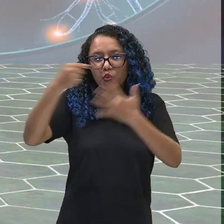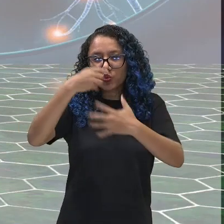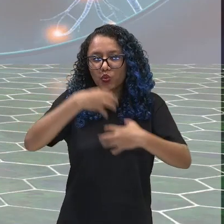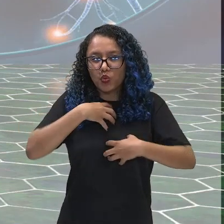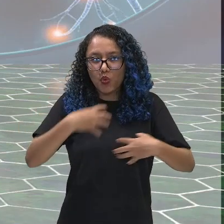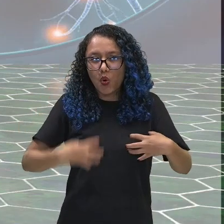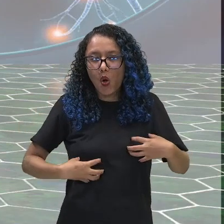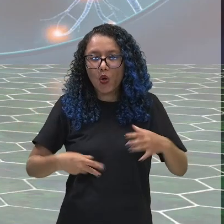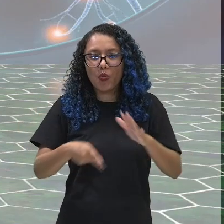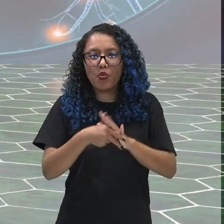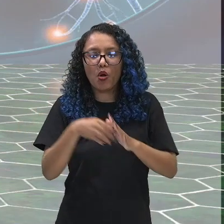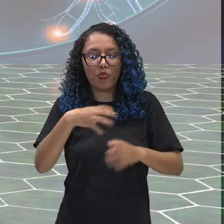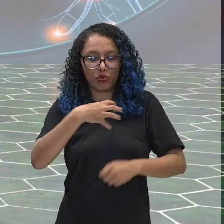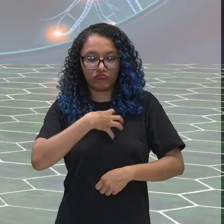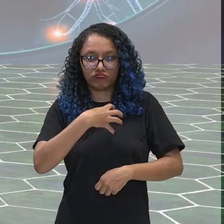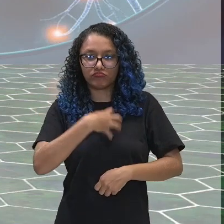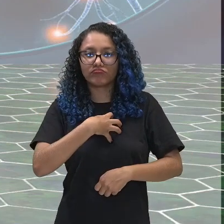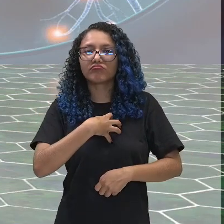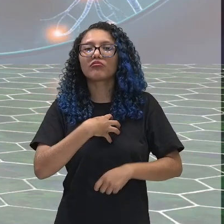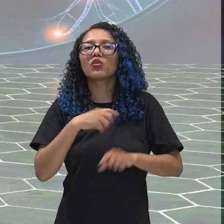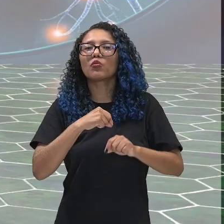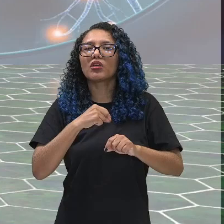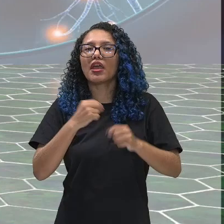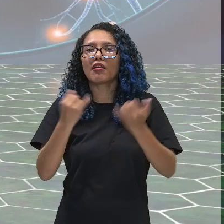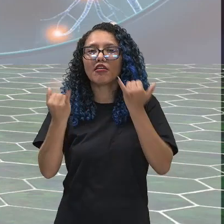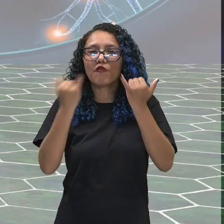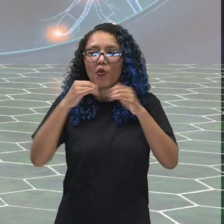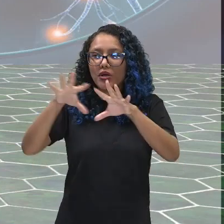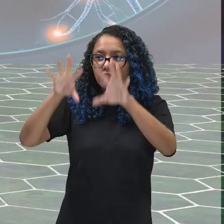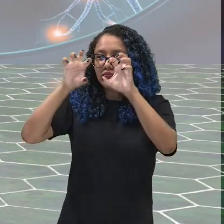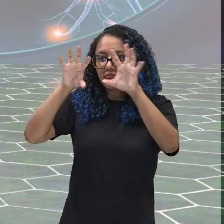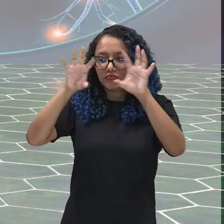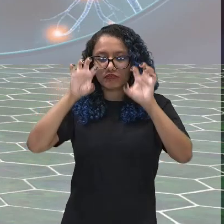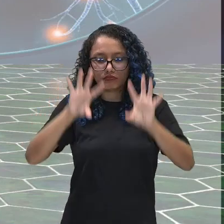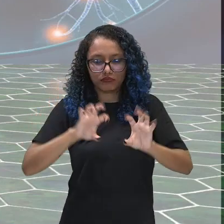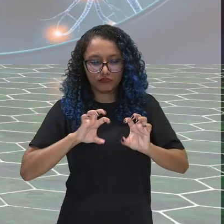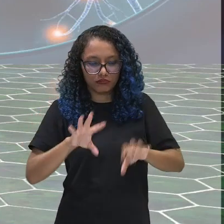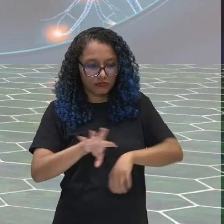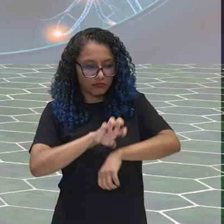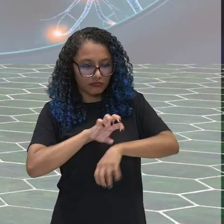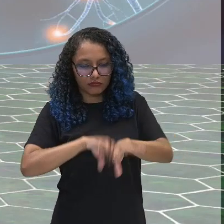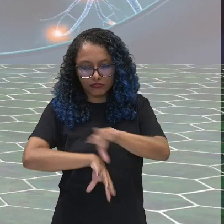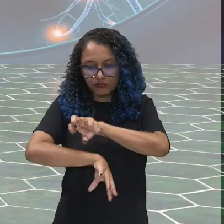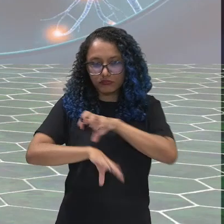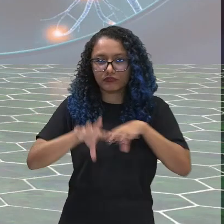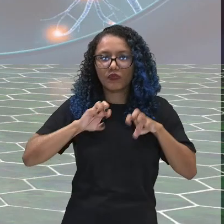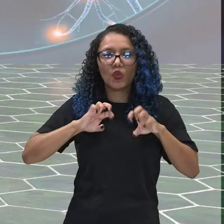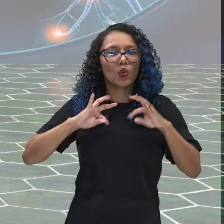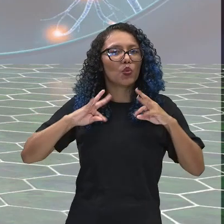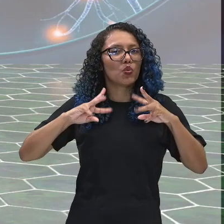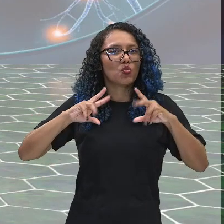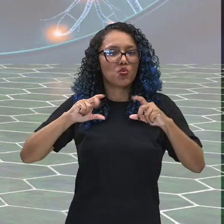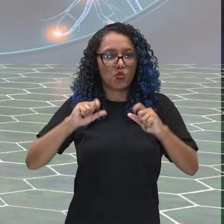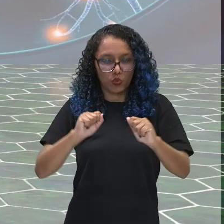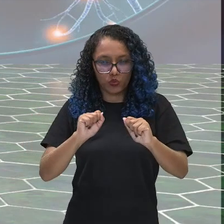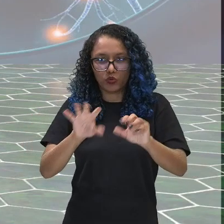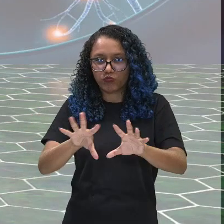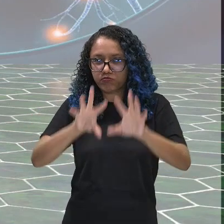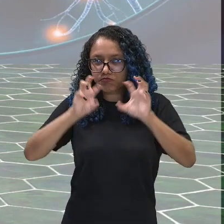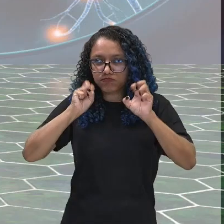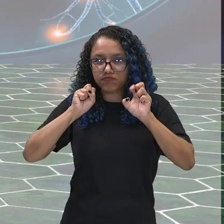sensitivos, né? Eles estão recebendo informações do corpo. tá? Aí nós temos a